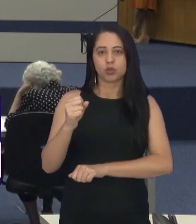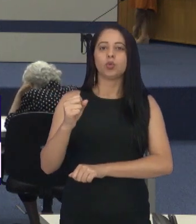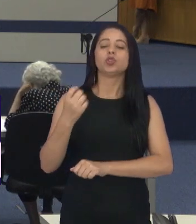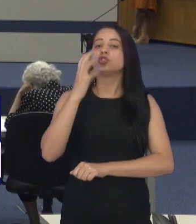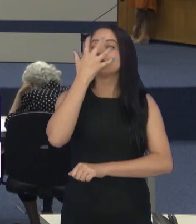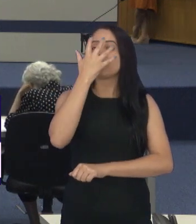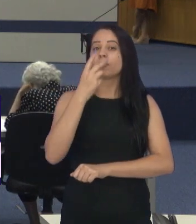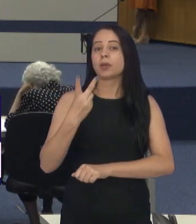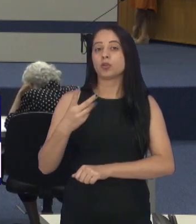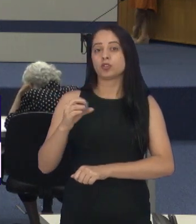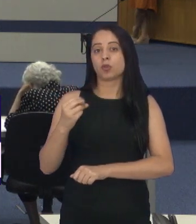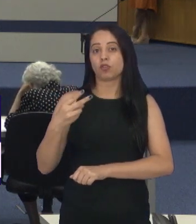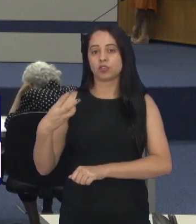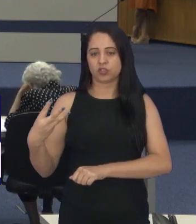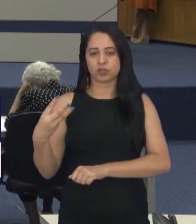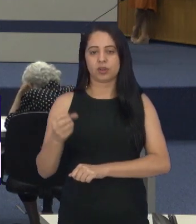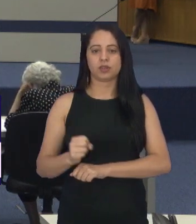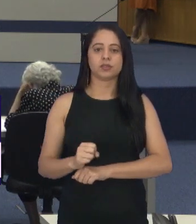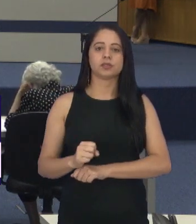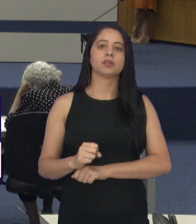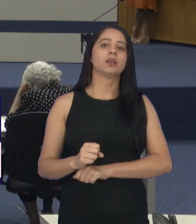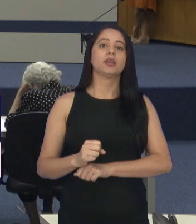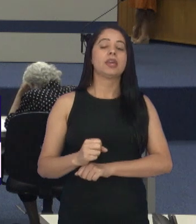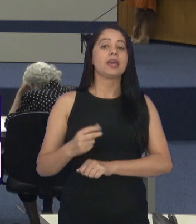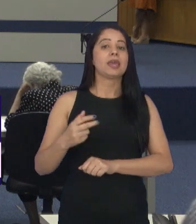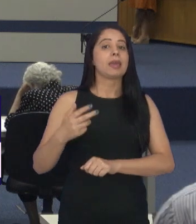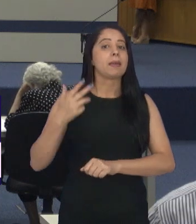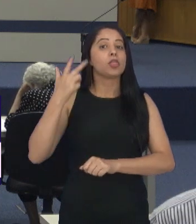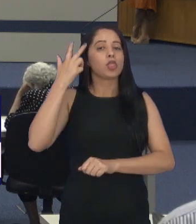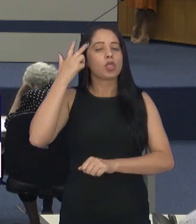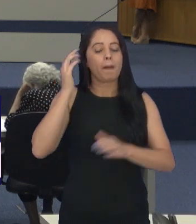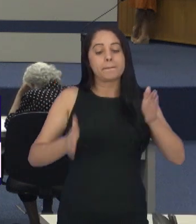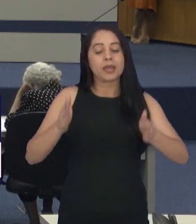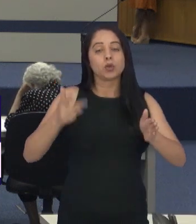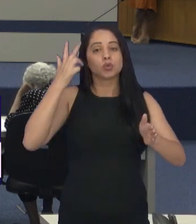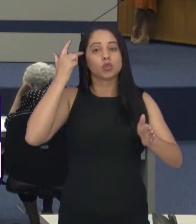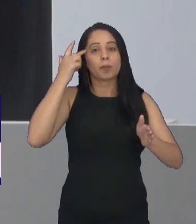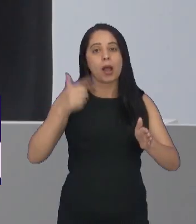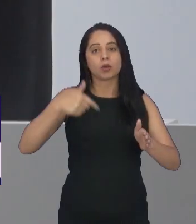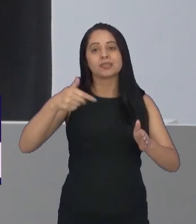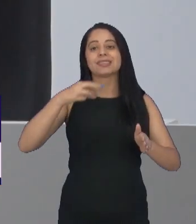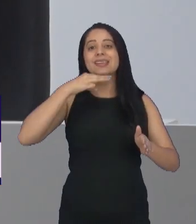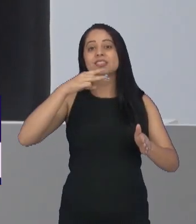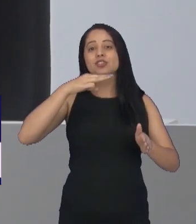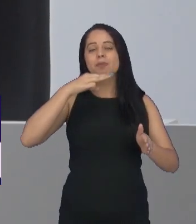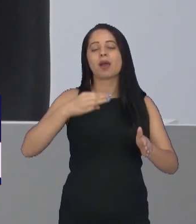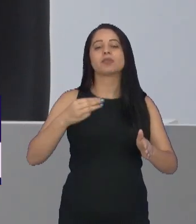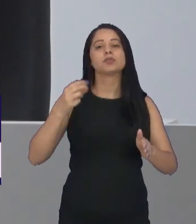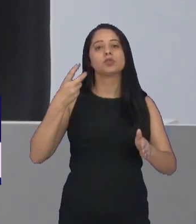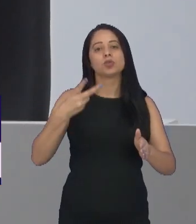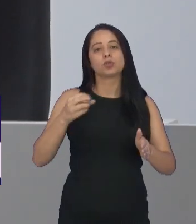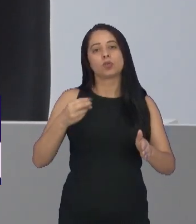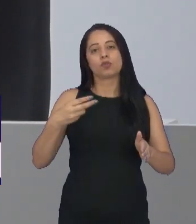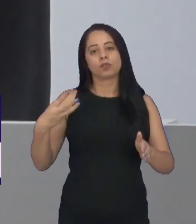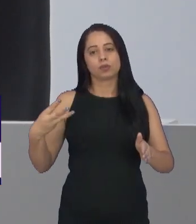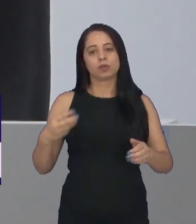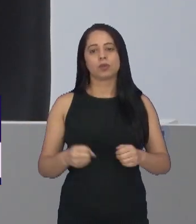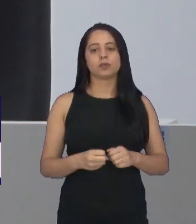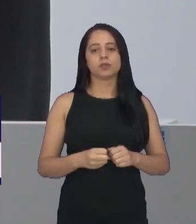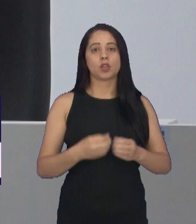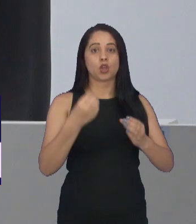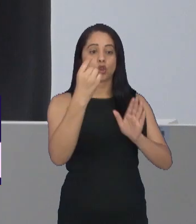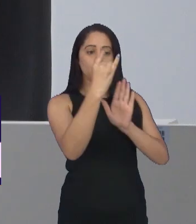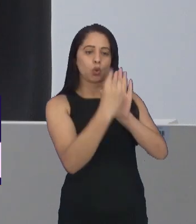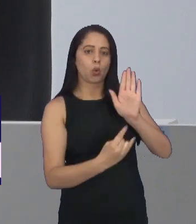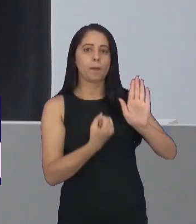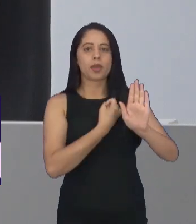de 2023. Rito ordinário, 7 de março de 2023. Processo